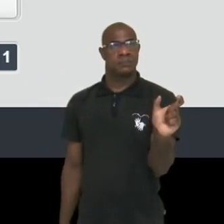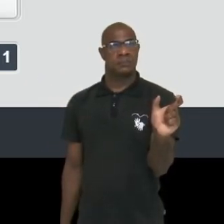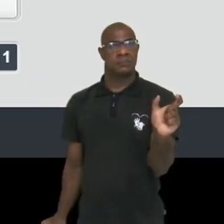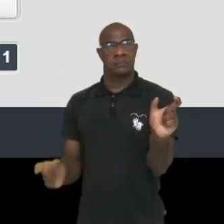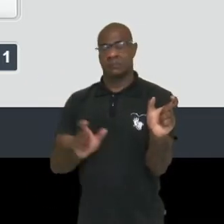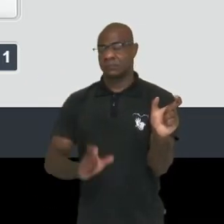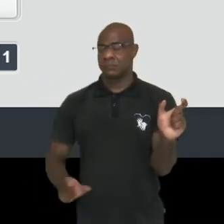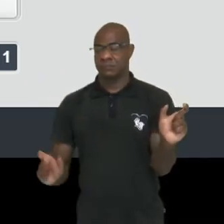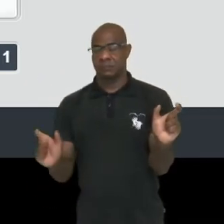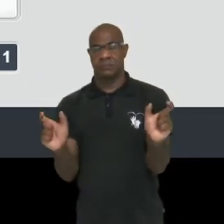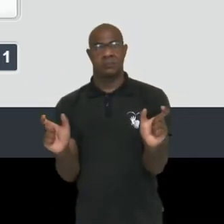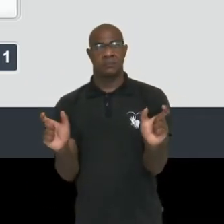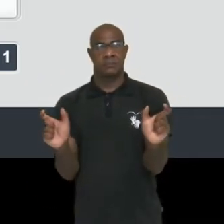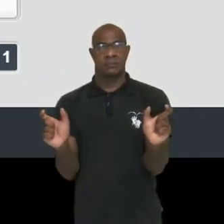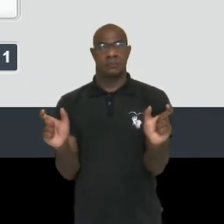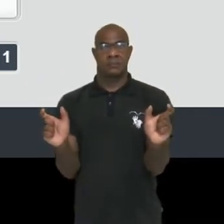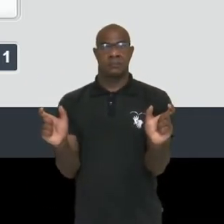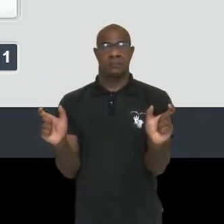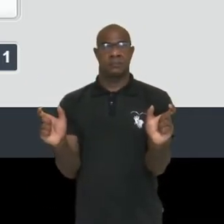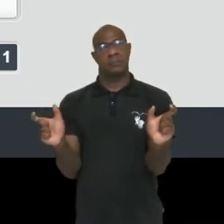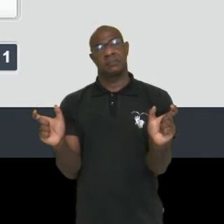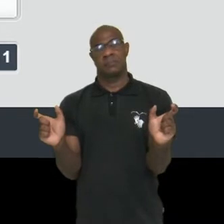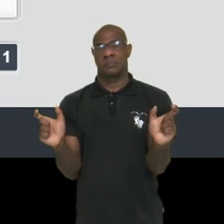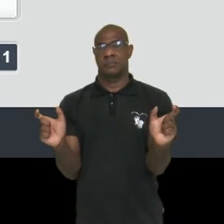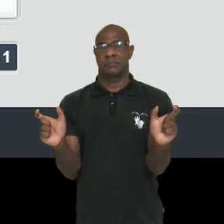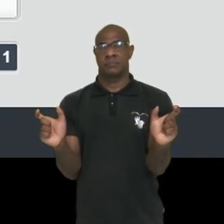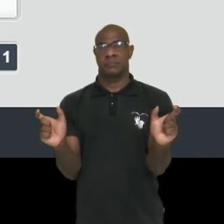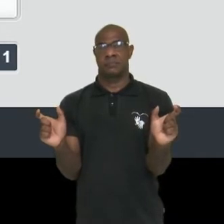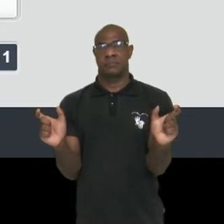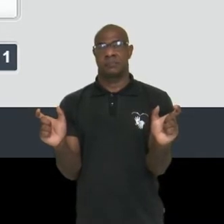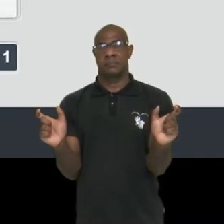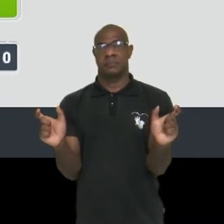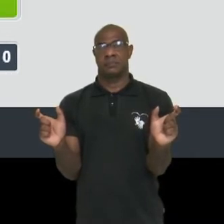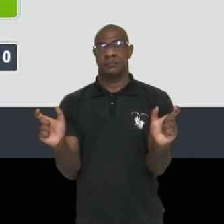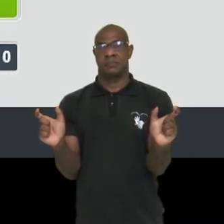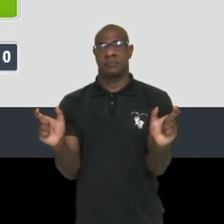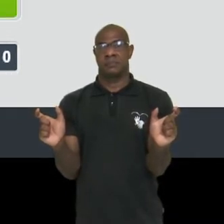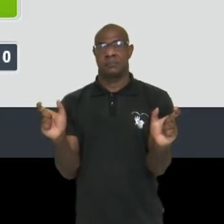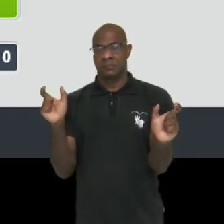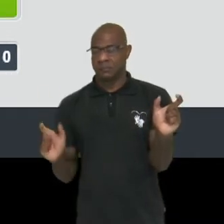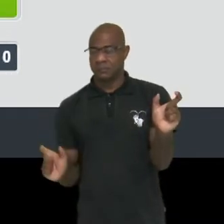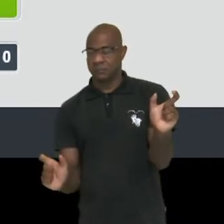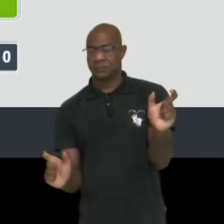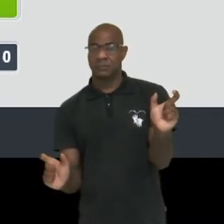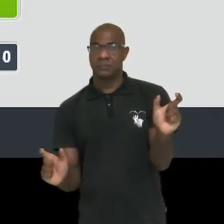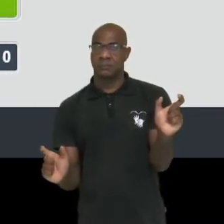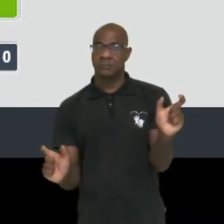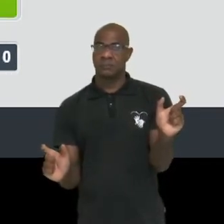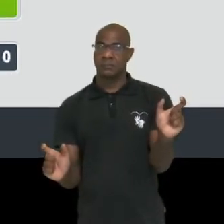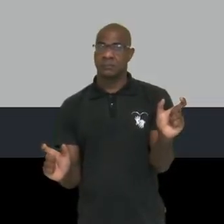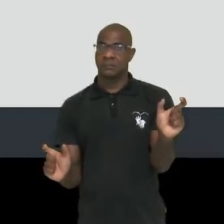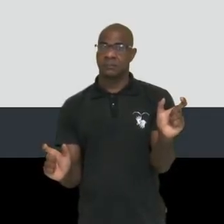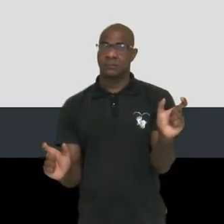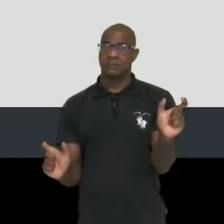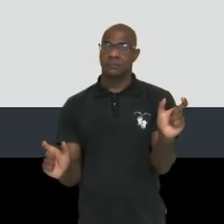listening to music. Oh, sorry. On a team.